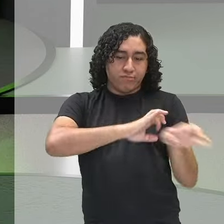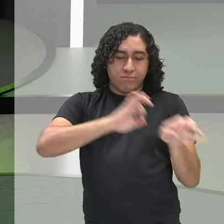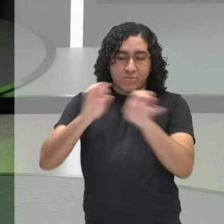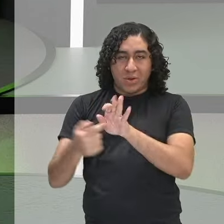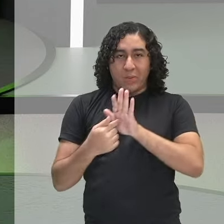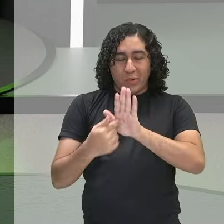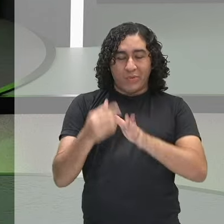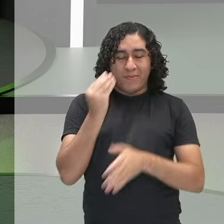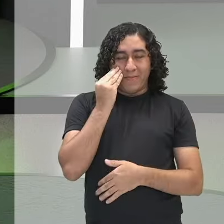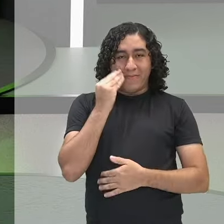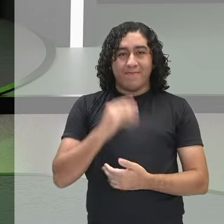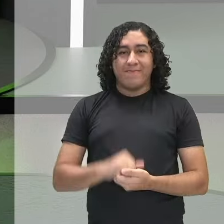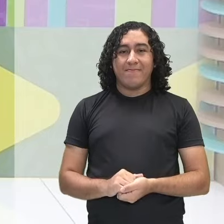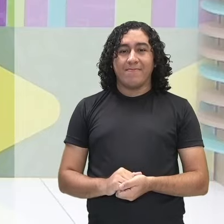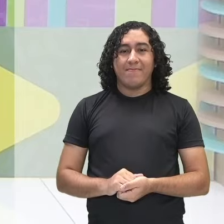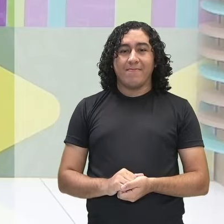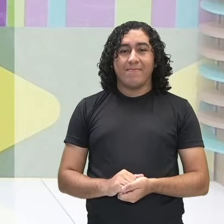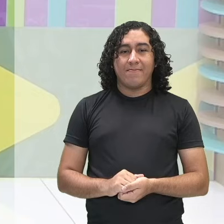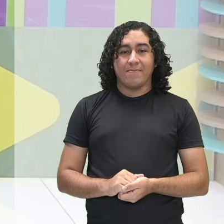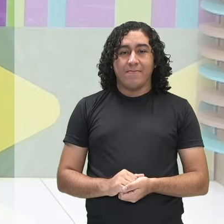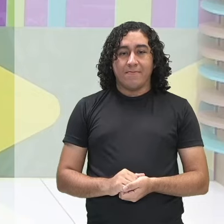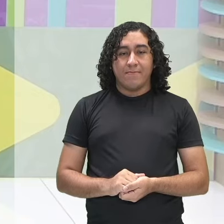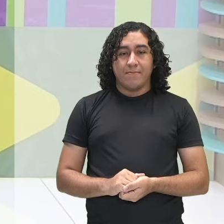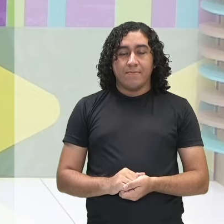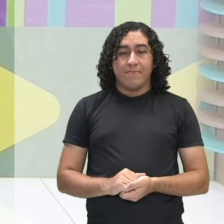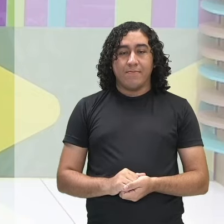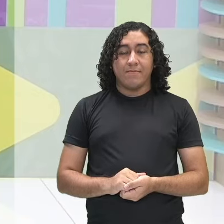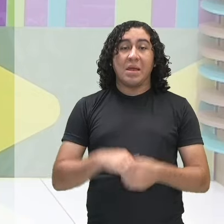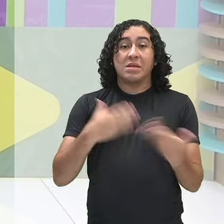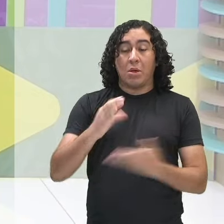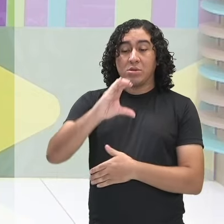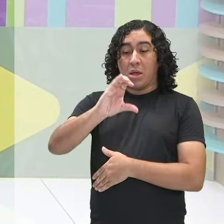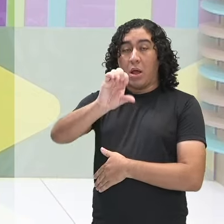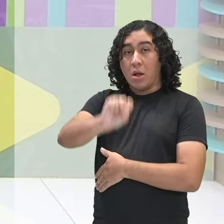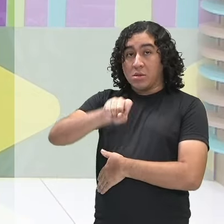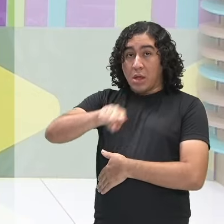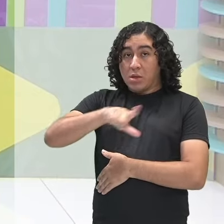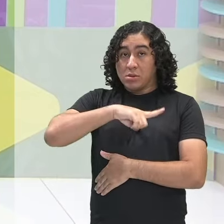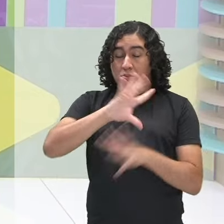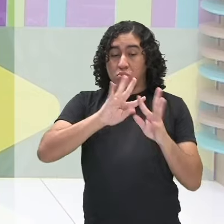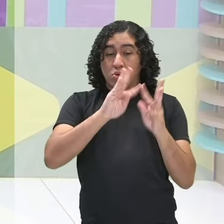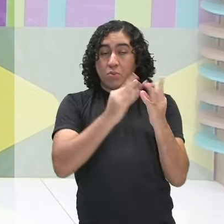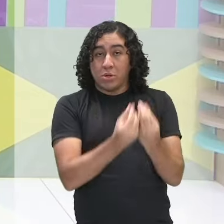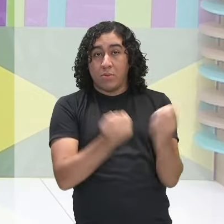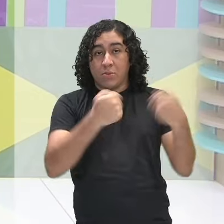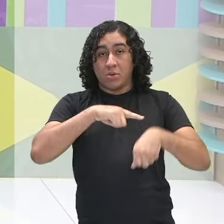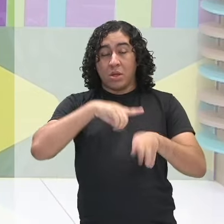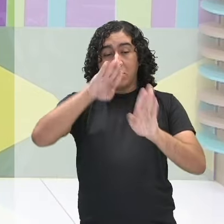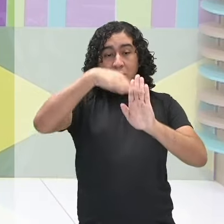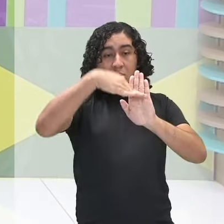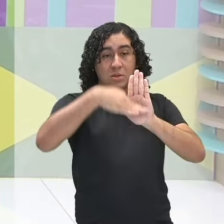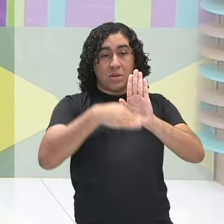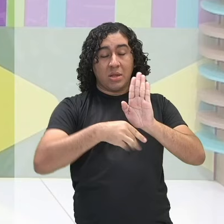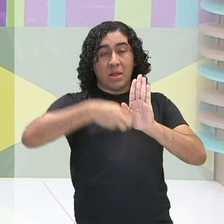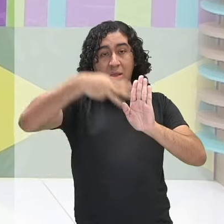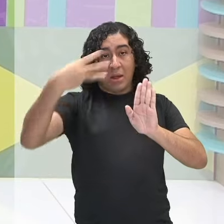na prática. Dê uma olhada. Quanto ao coeficiente de solubilidade, as soluções podem ser classificadas